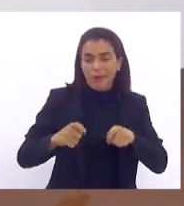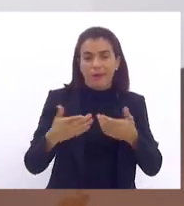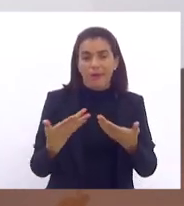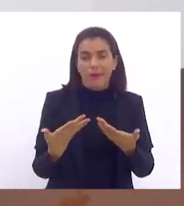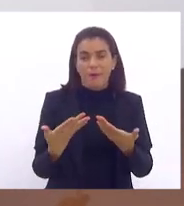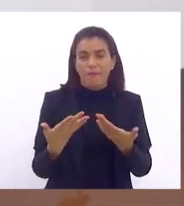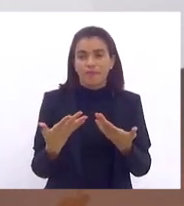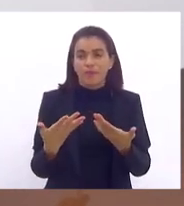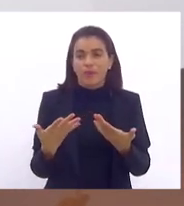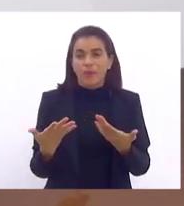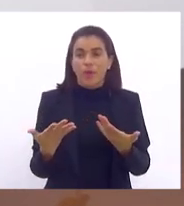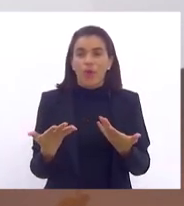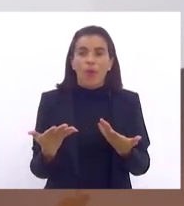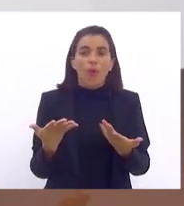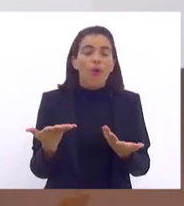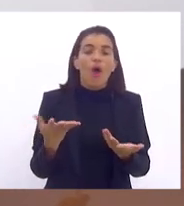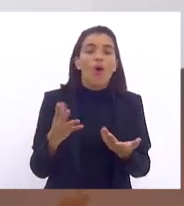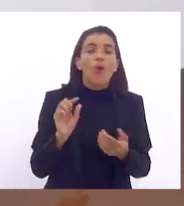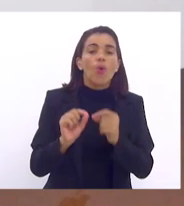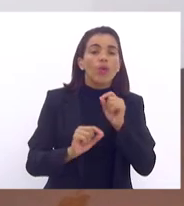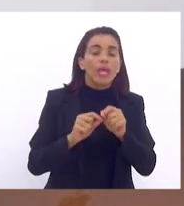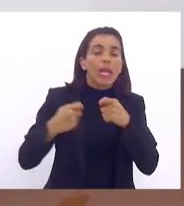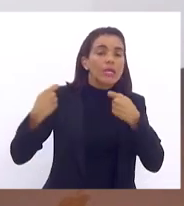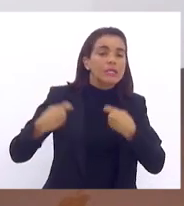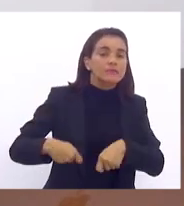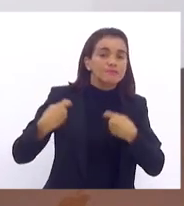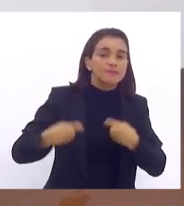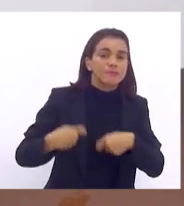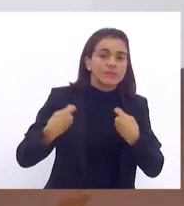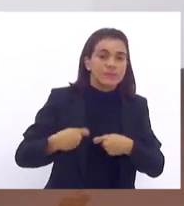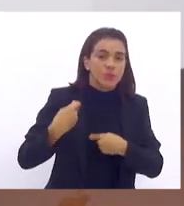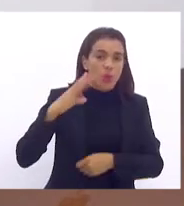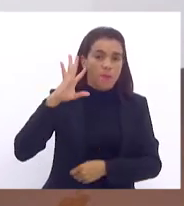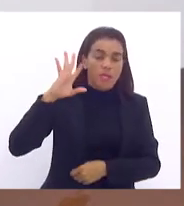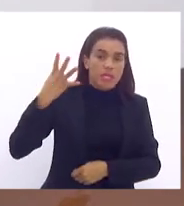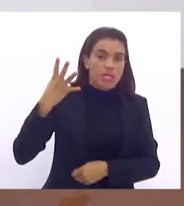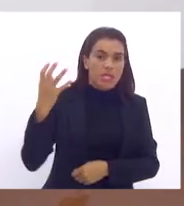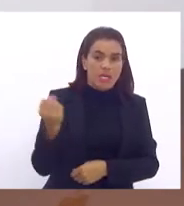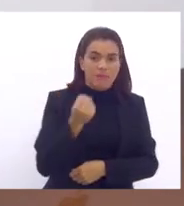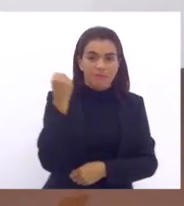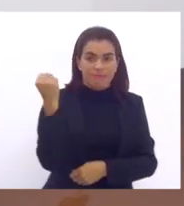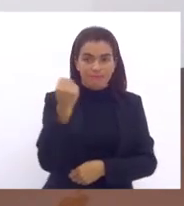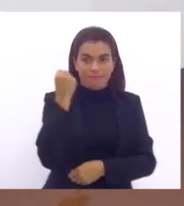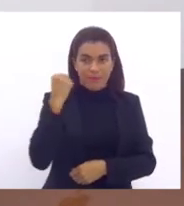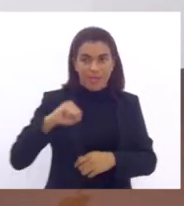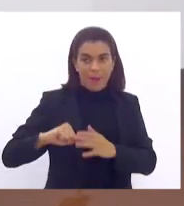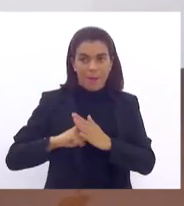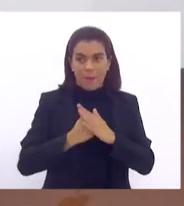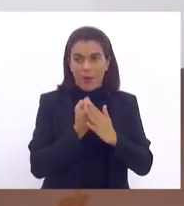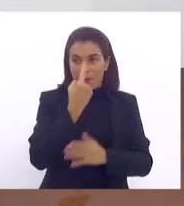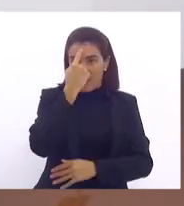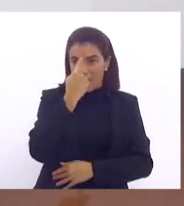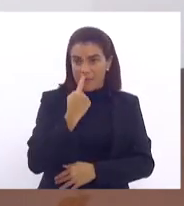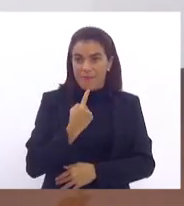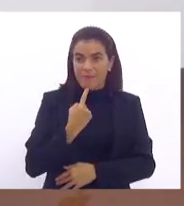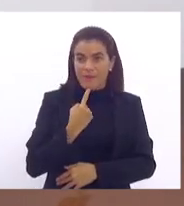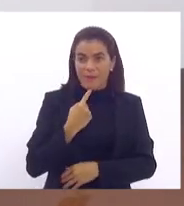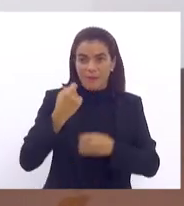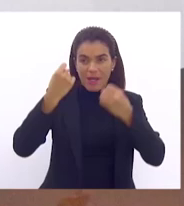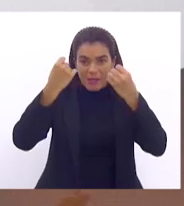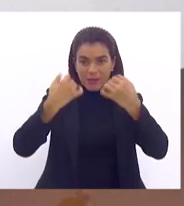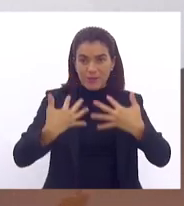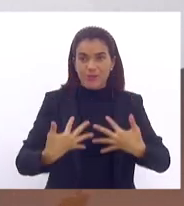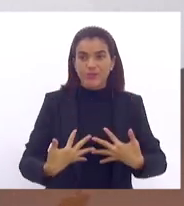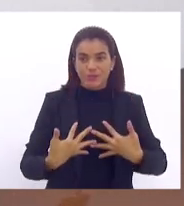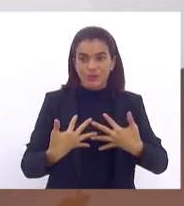qual qual era a indispensabilidade dessa medida tão drástica que é o bloqueio do perfil para justificar